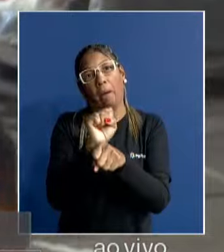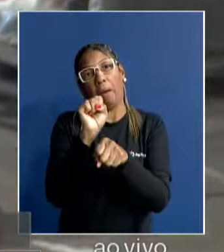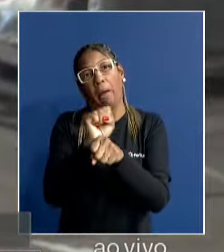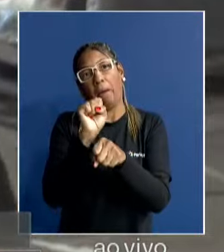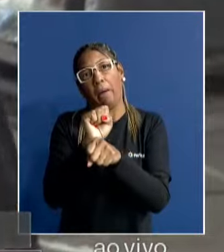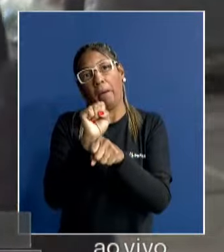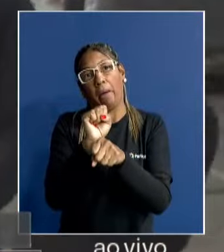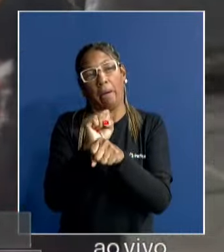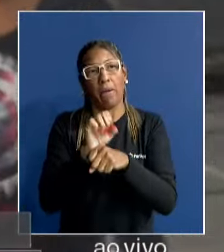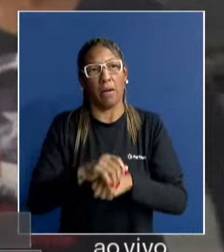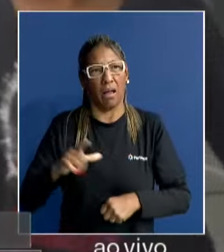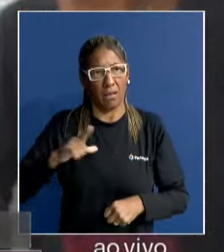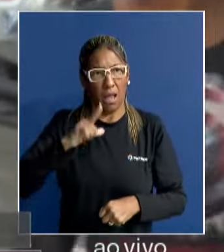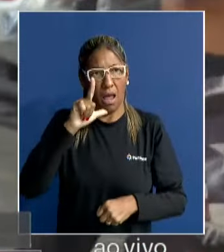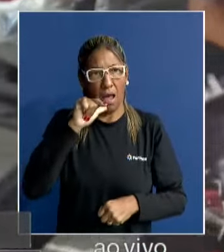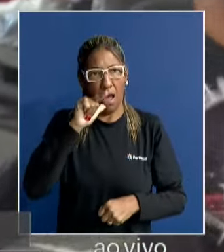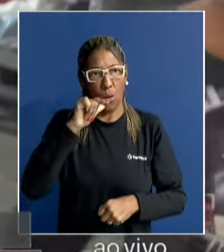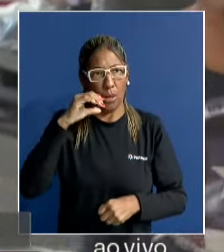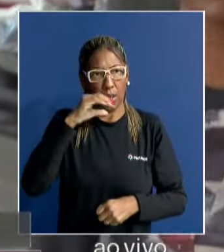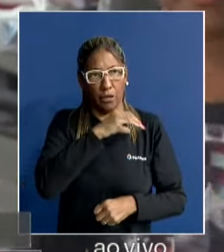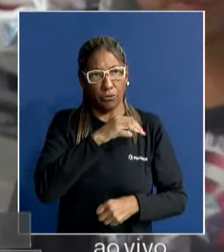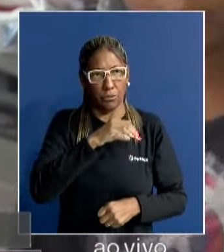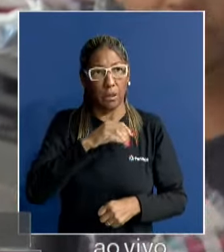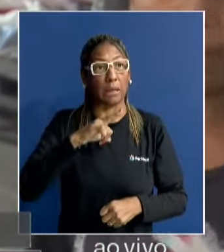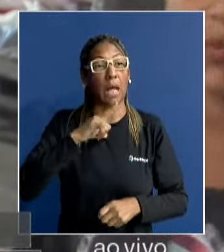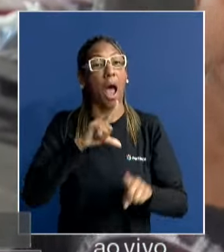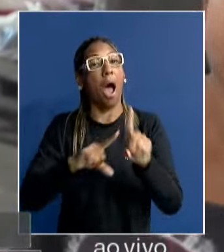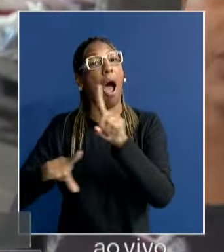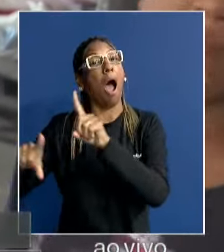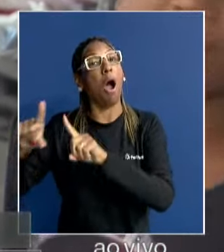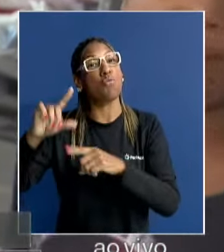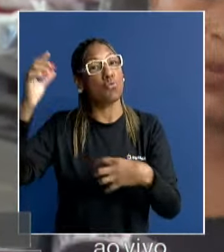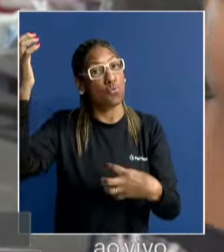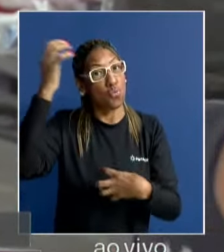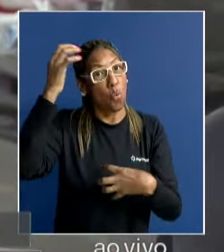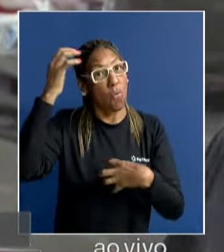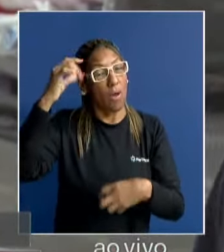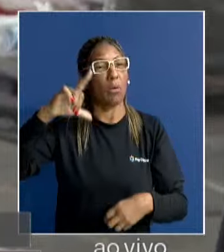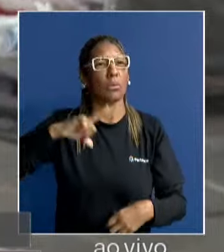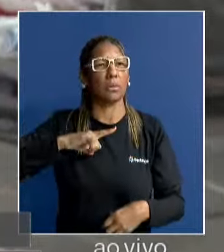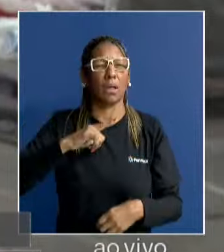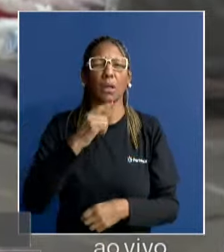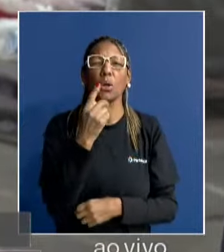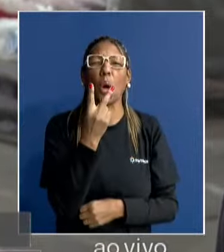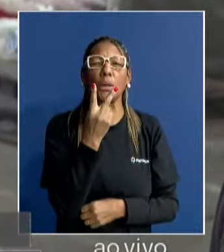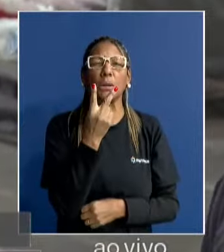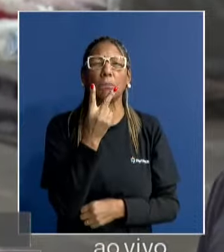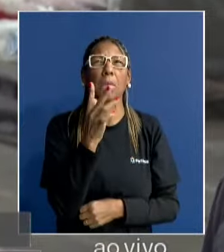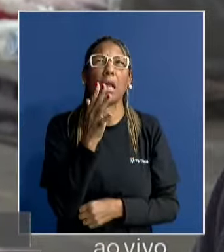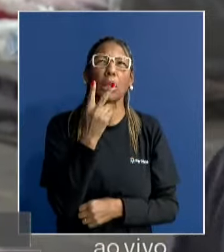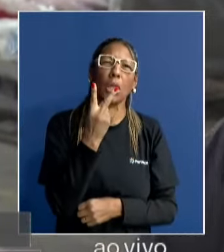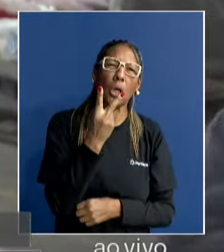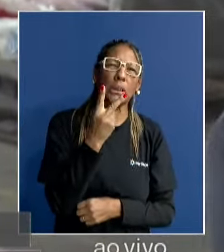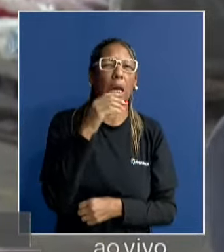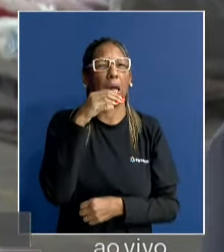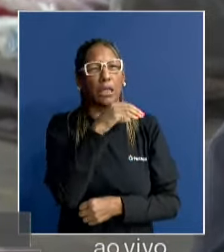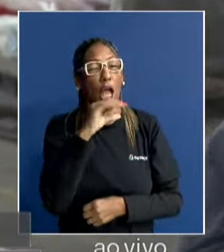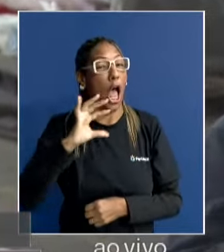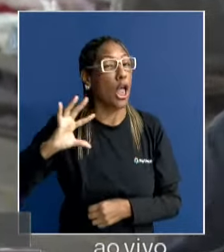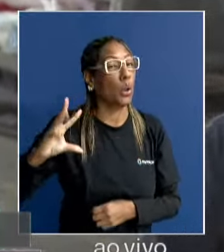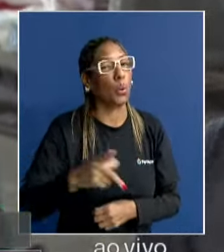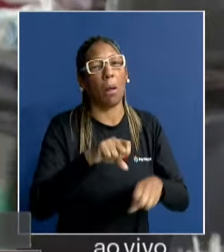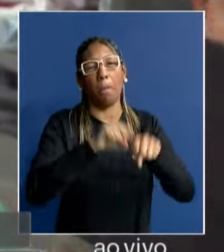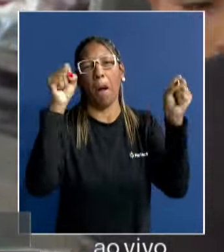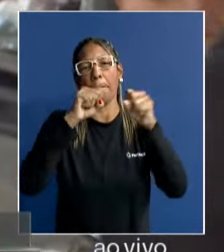esperando. Tem água quente aqui? Tem alguns chuveiros, uns 2 chuveiros assim, quentes, o resto tudo